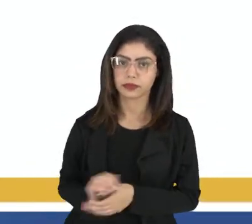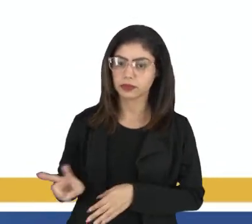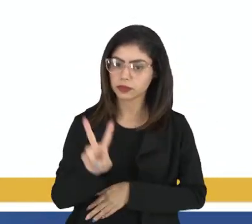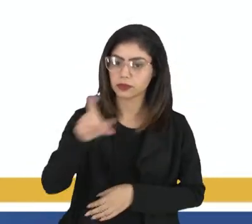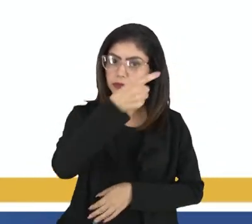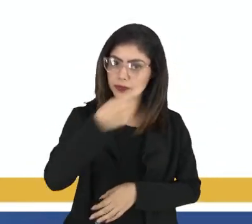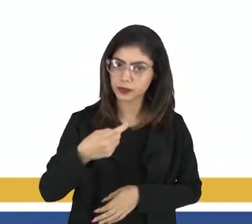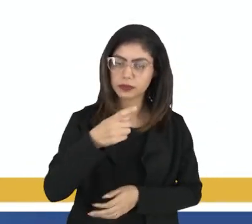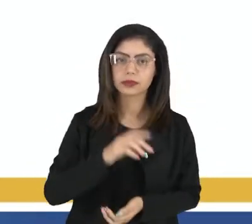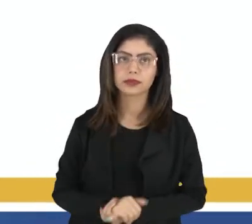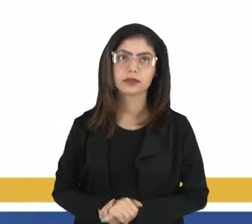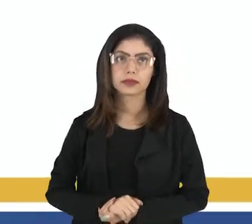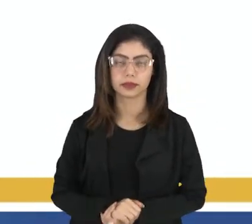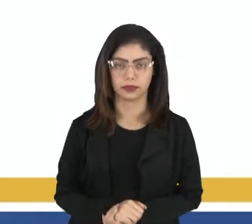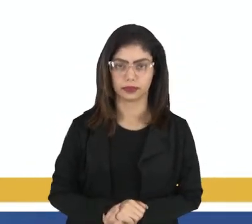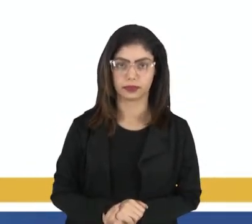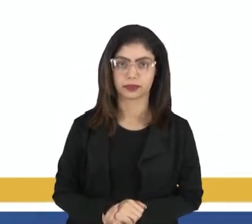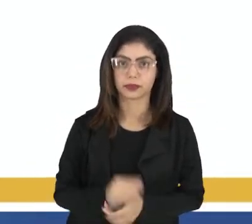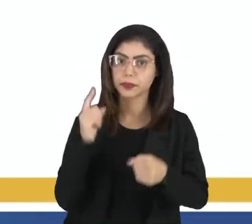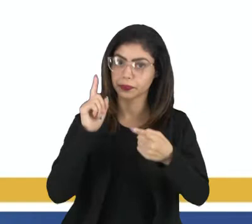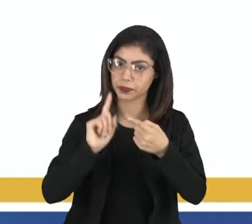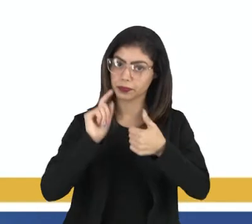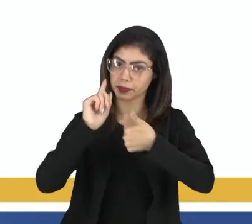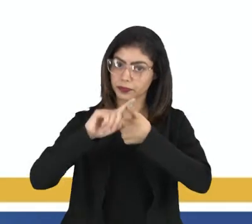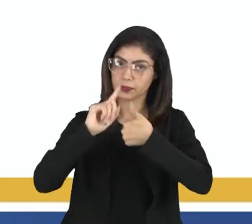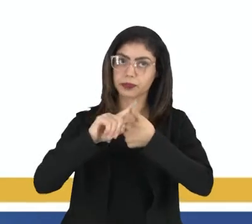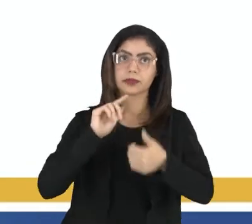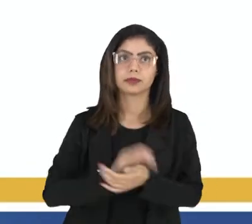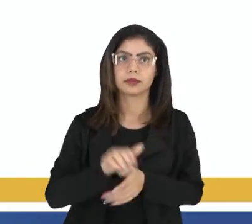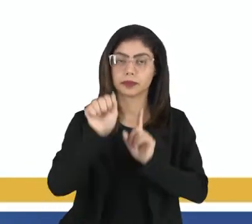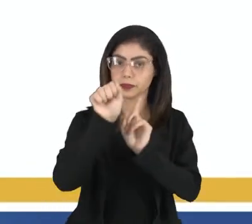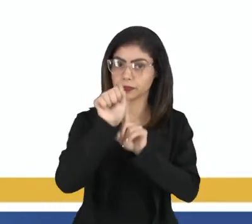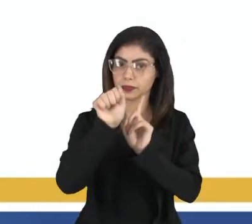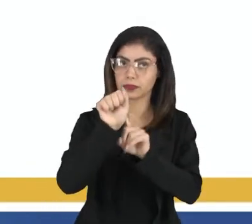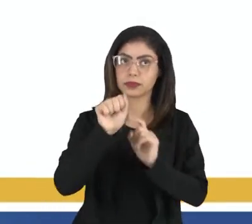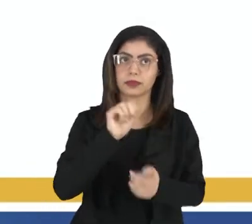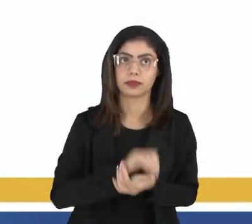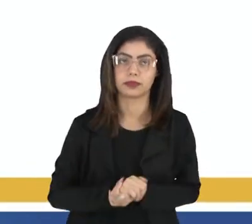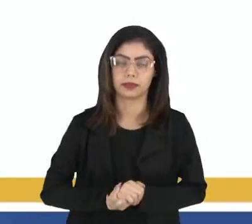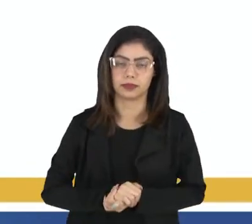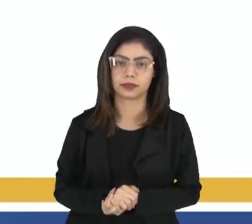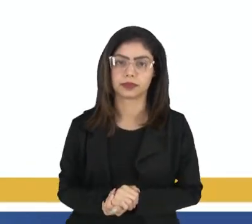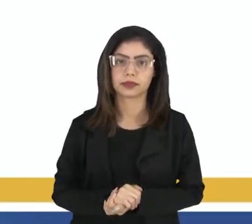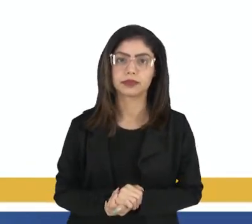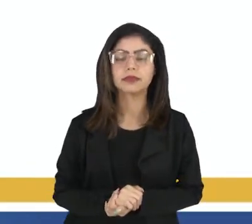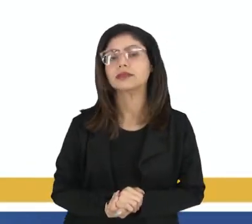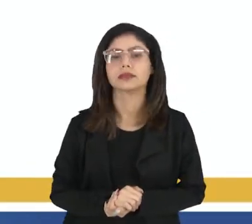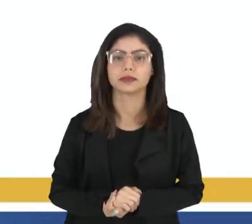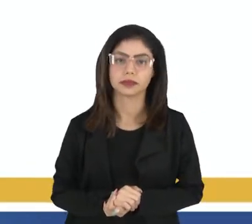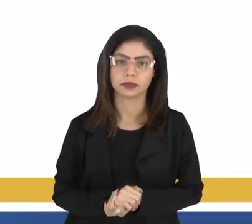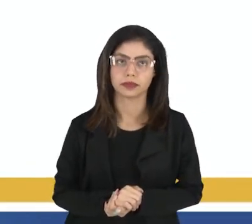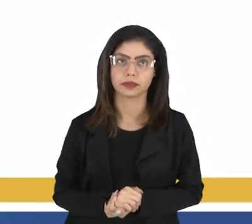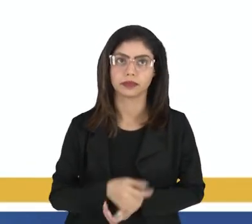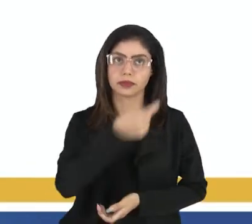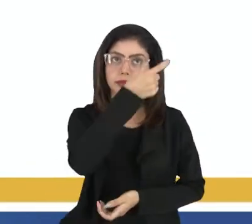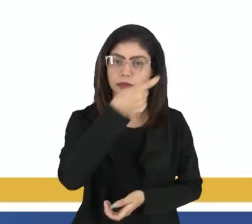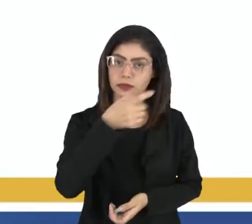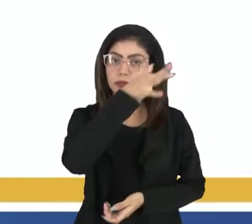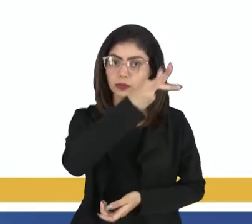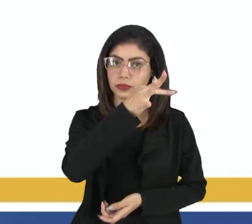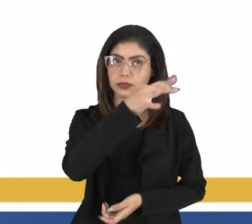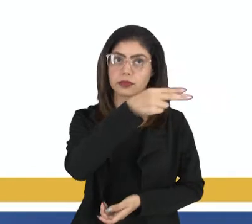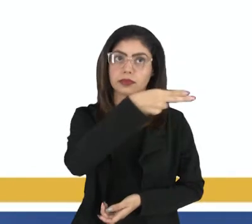valor x. Então, vamos lá. O primeiro, o A. O A, no caso, eu coloquei que o f vale